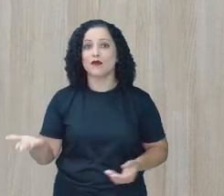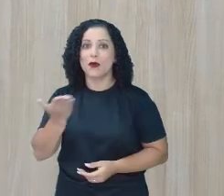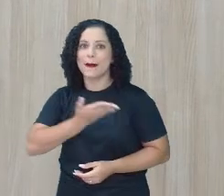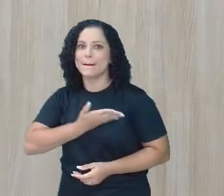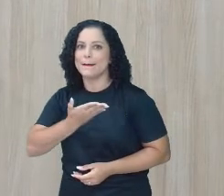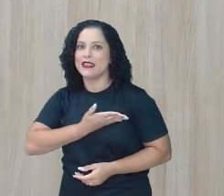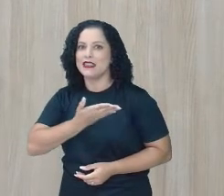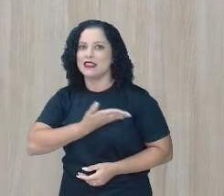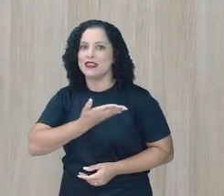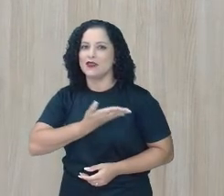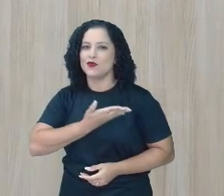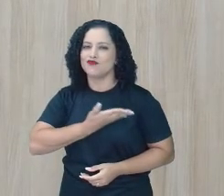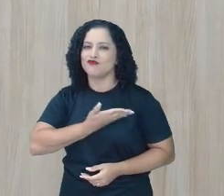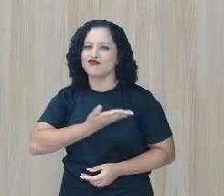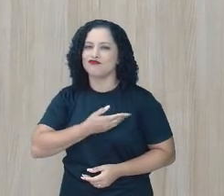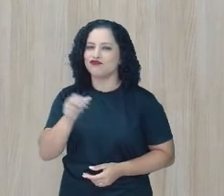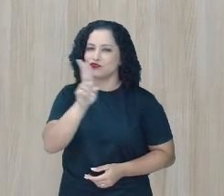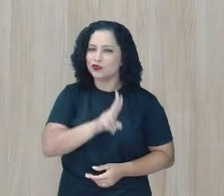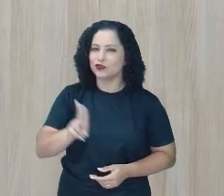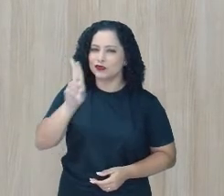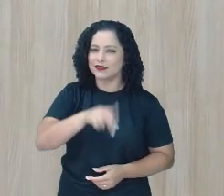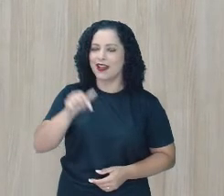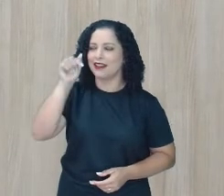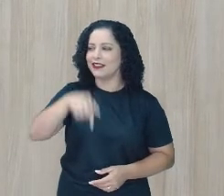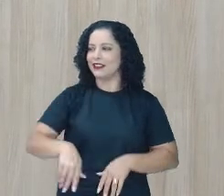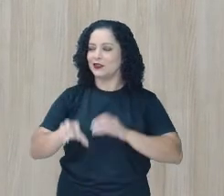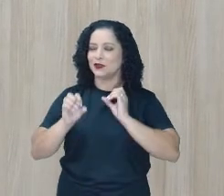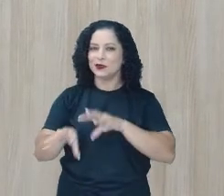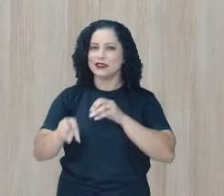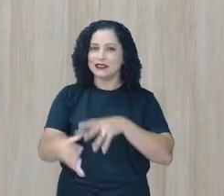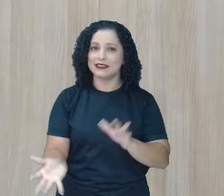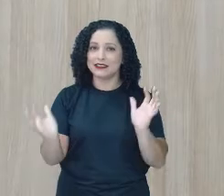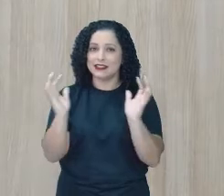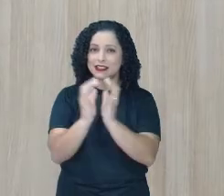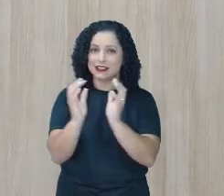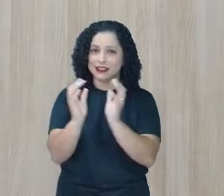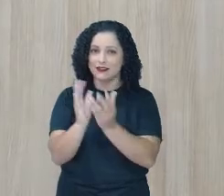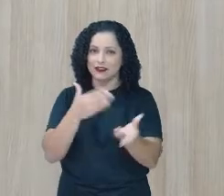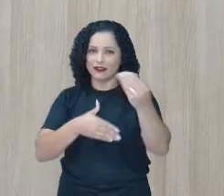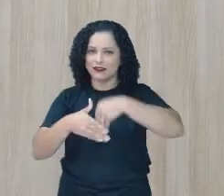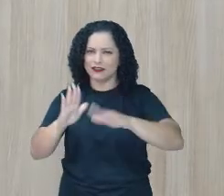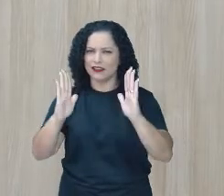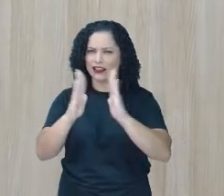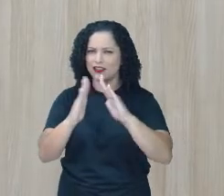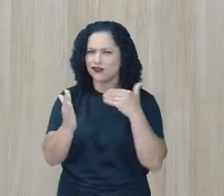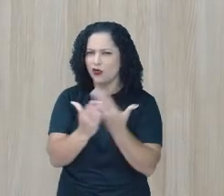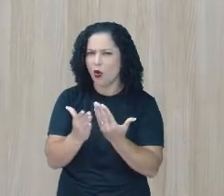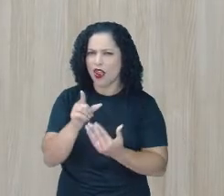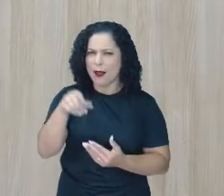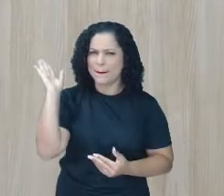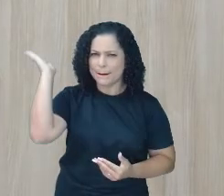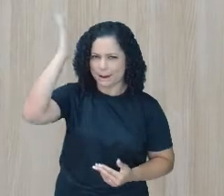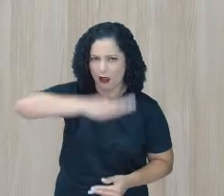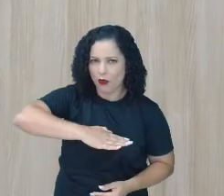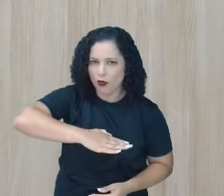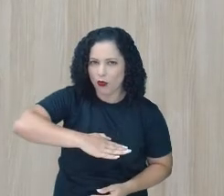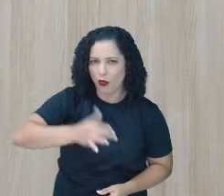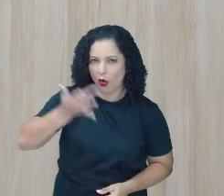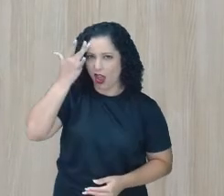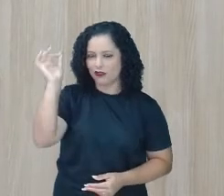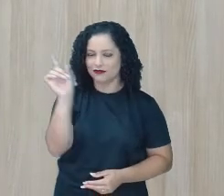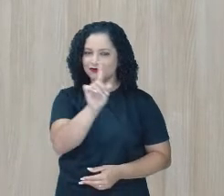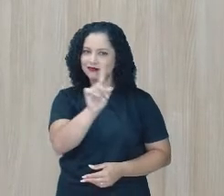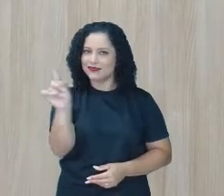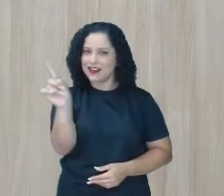usa no Educa Recife, que está também nas nossas escolas o tempo todo, será que ele é um vilão? Eu acho que não, hein, minha